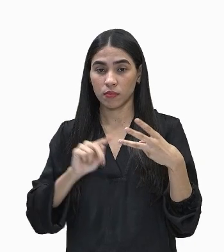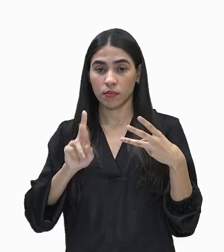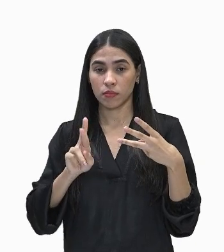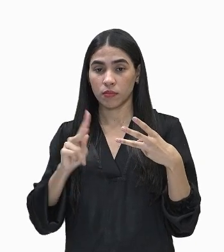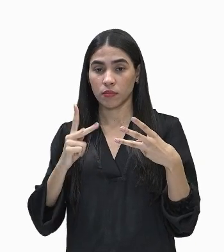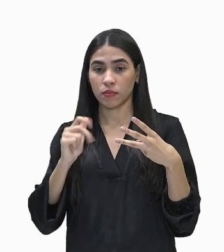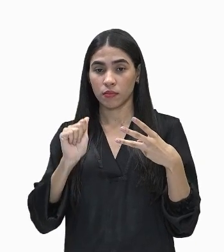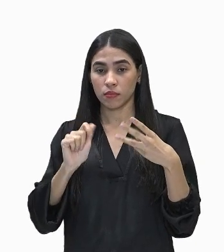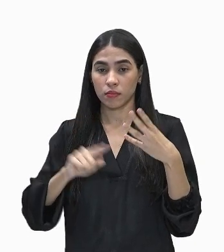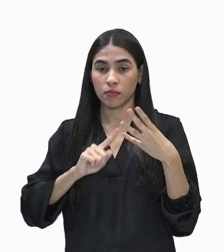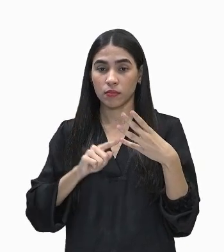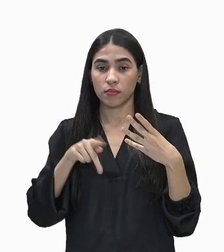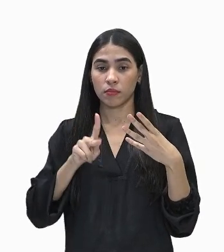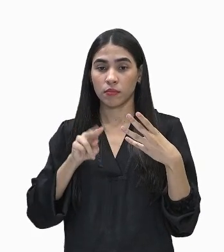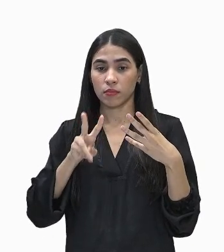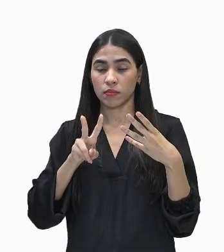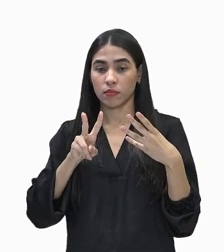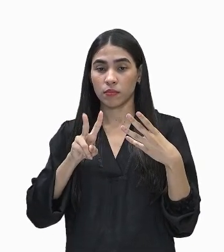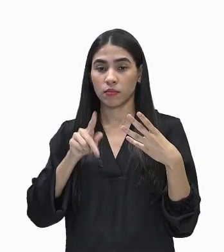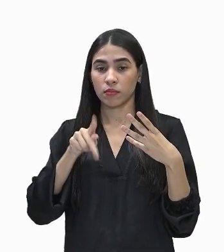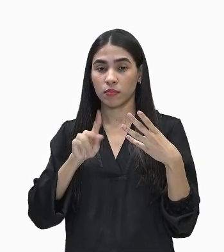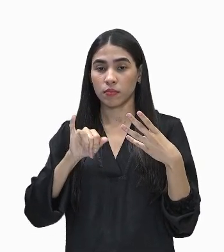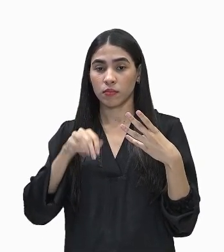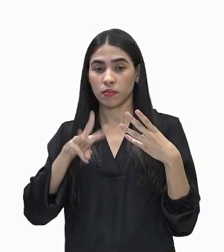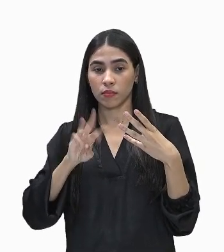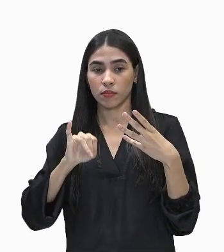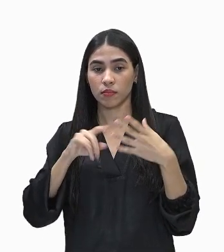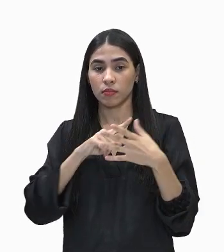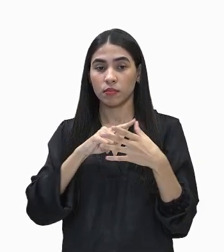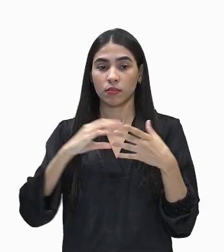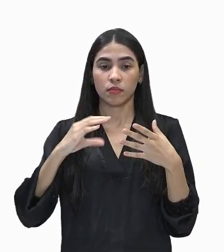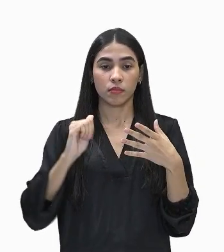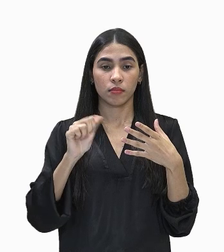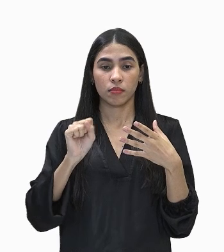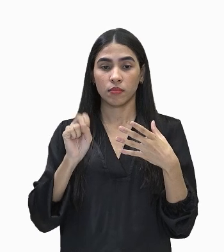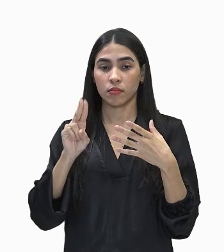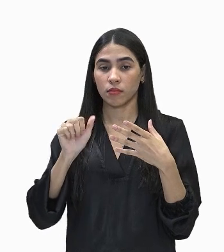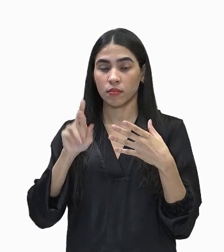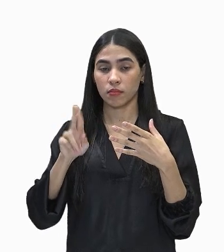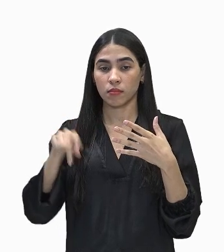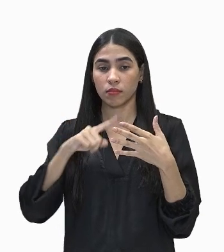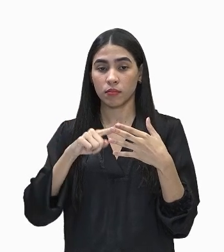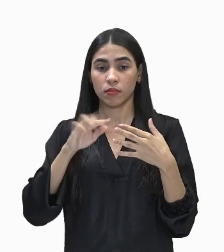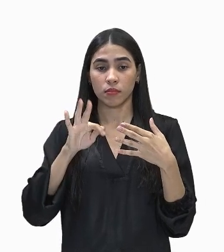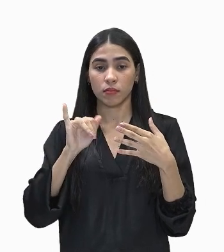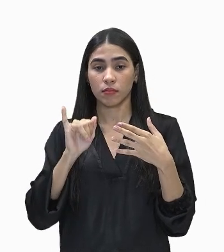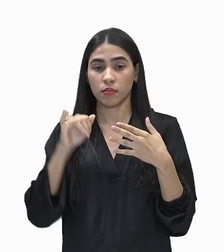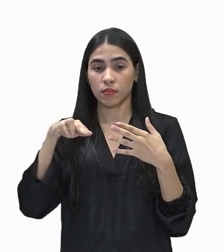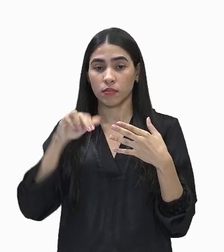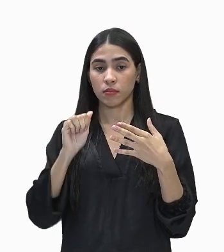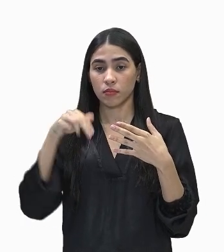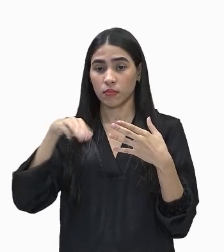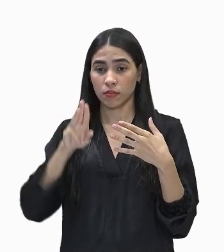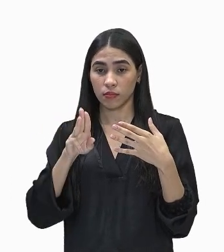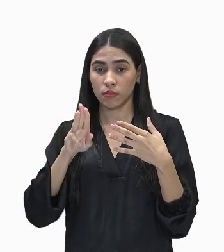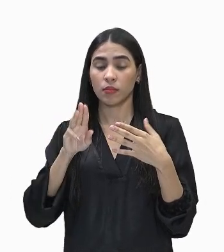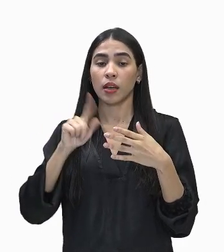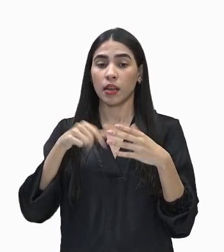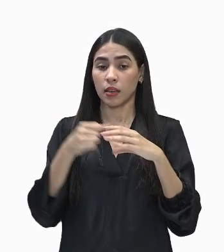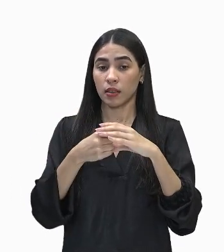réa, kiwi, casuá e os tínamos, né? E essas aí são as características